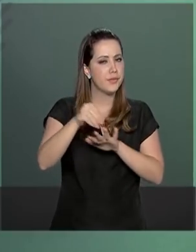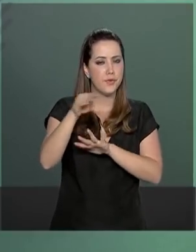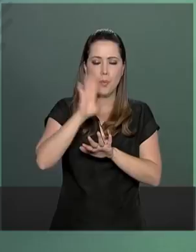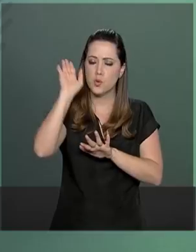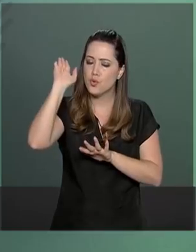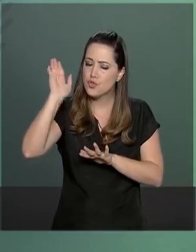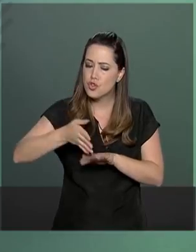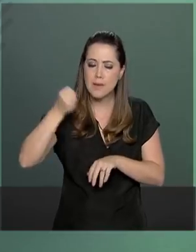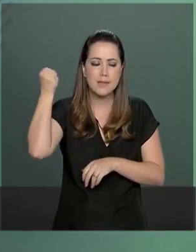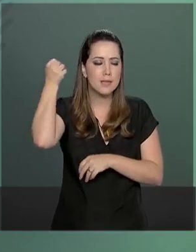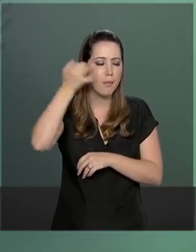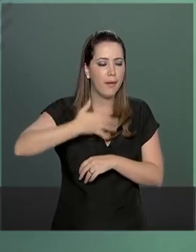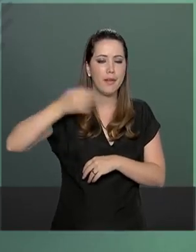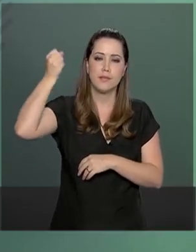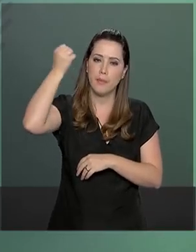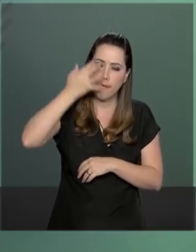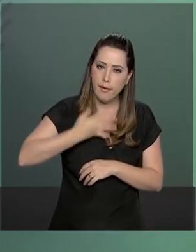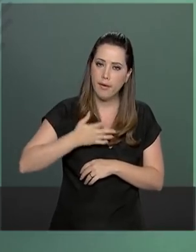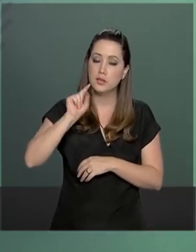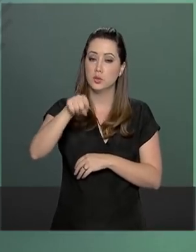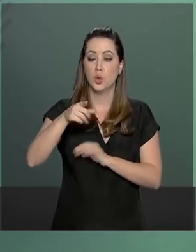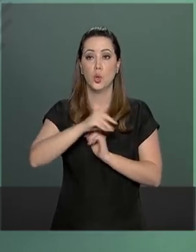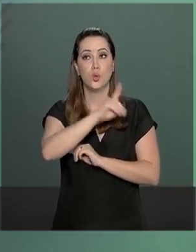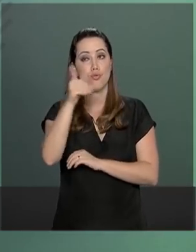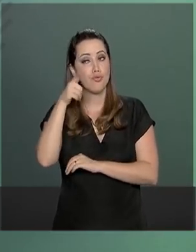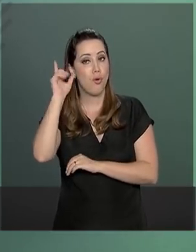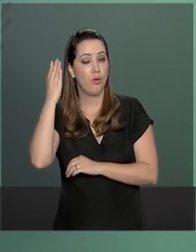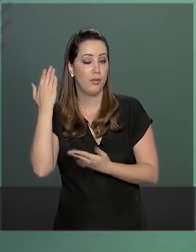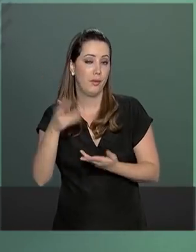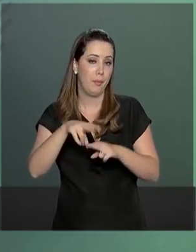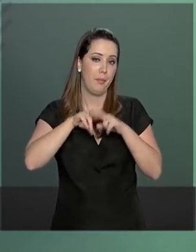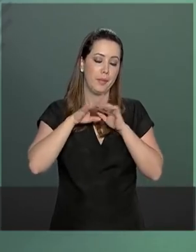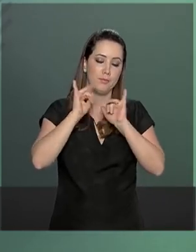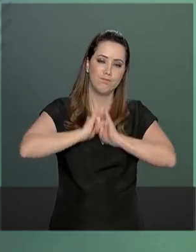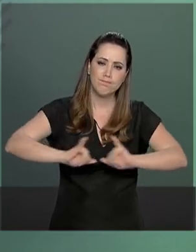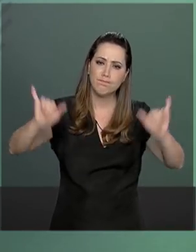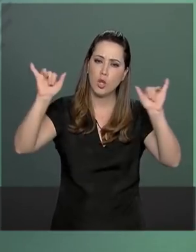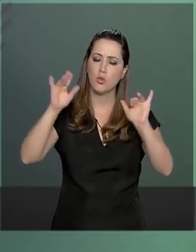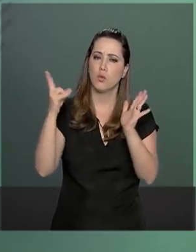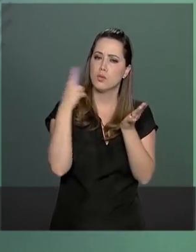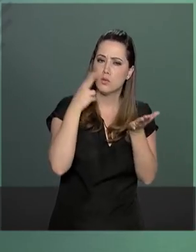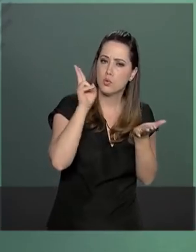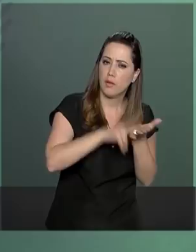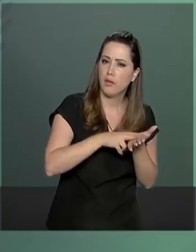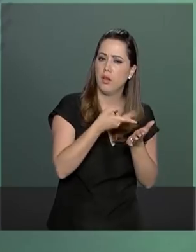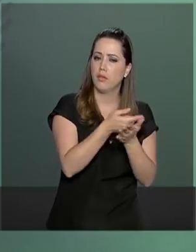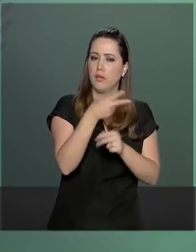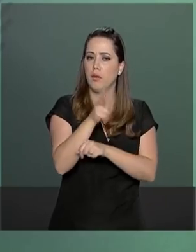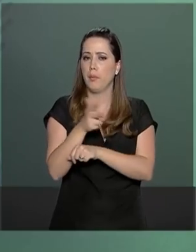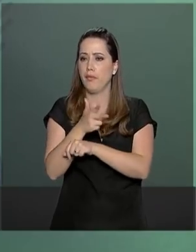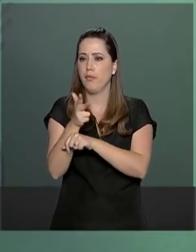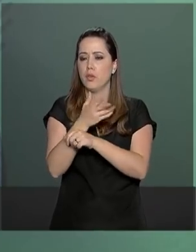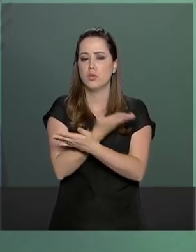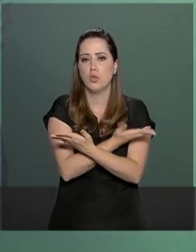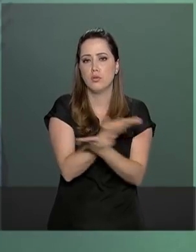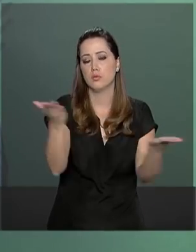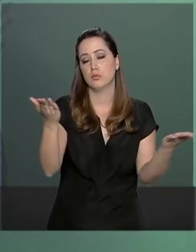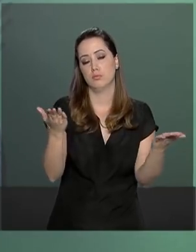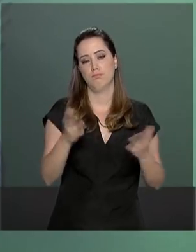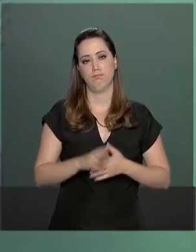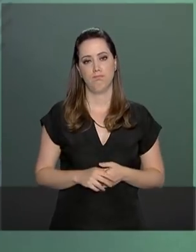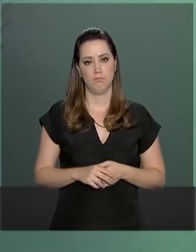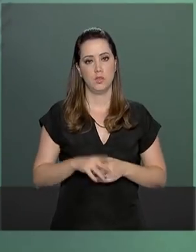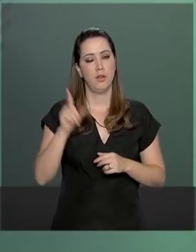devidamente esclarecidas nos dias de ontem por meio de divulgação de uma nota e vídeo distribuído aos órgãos de